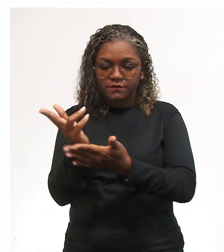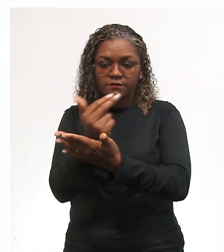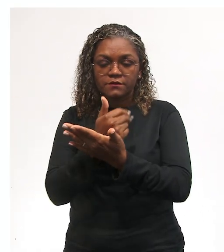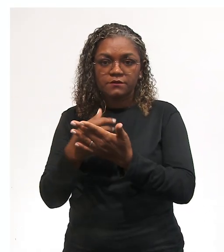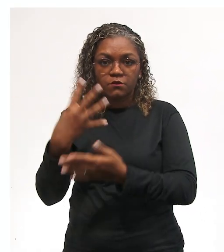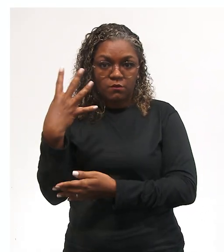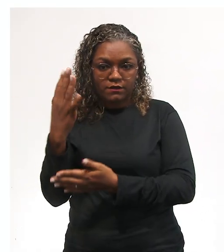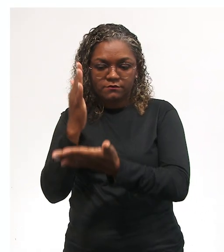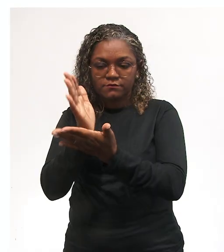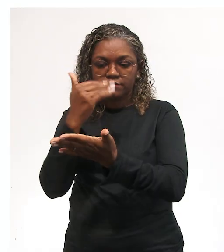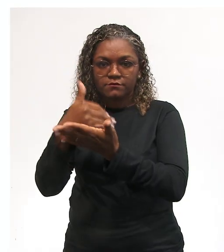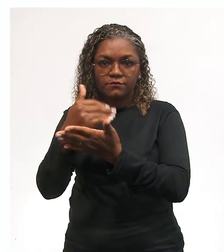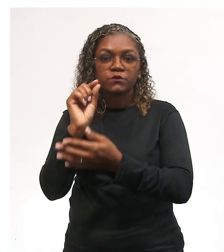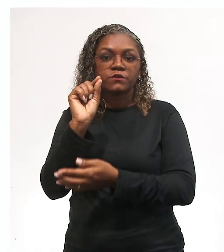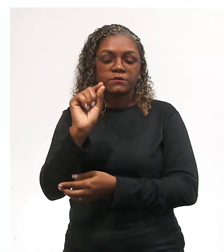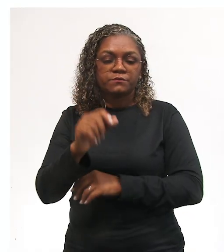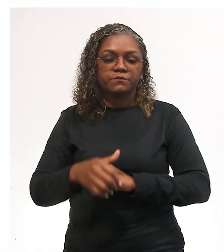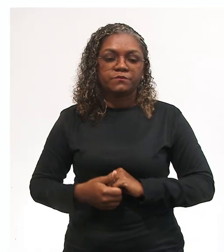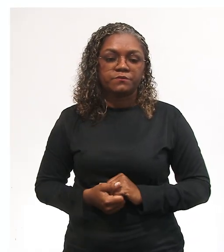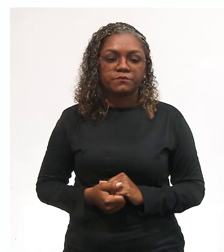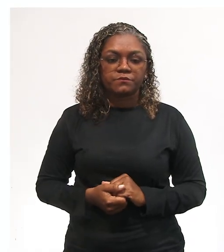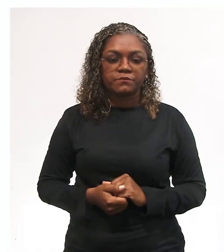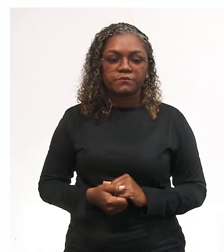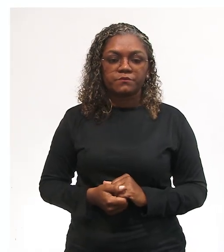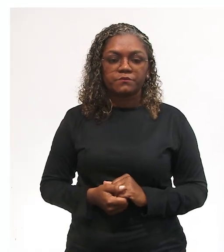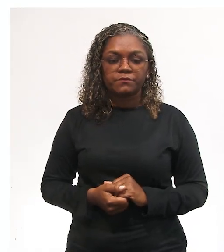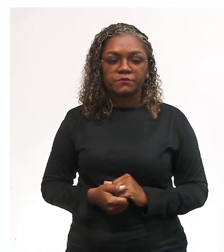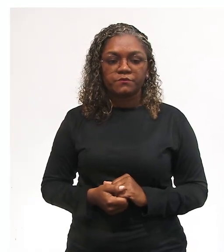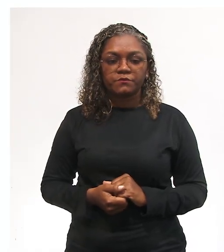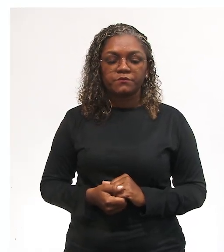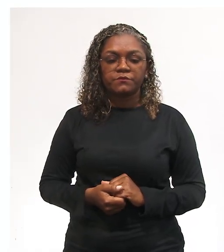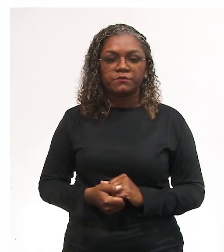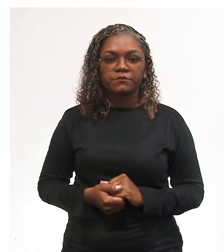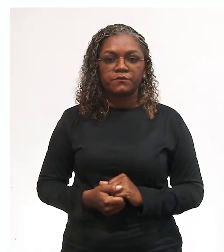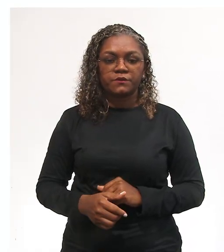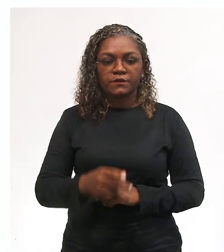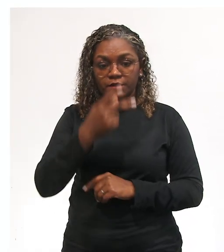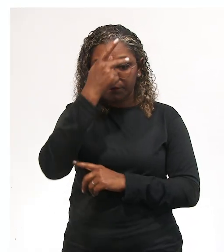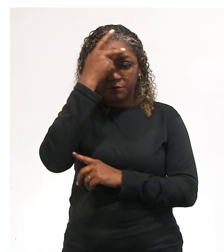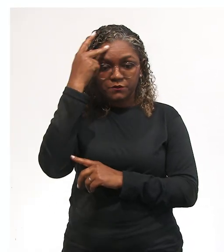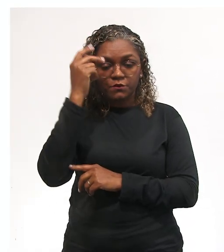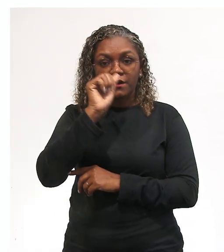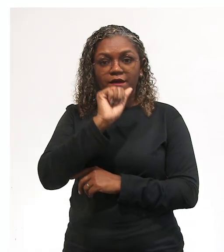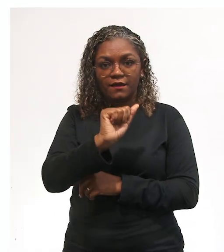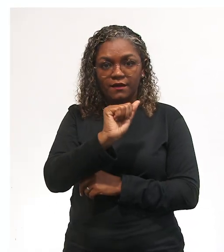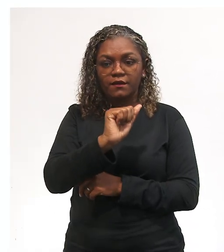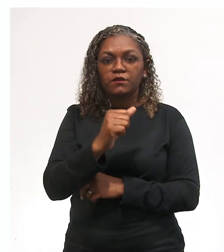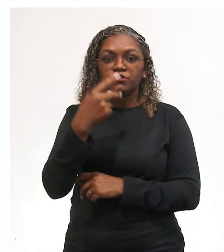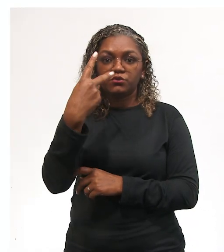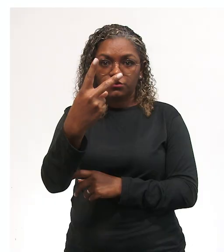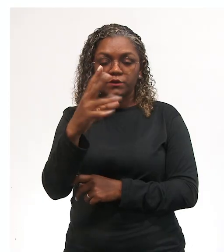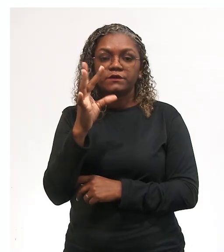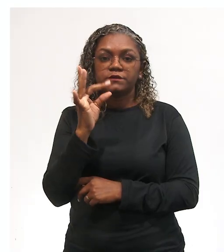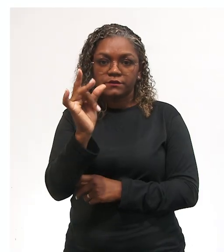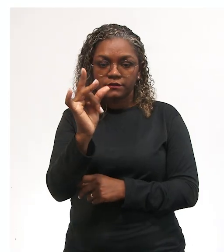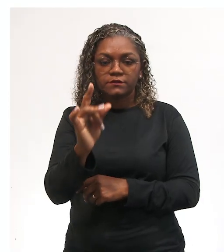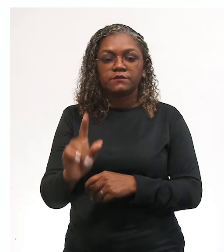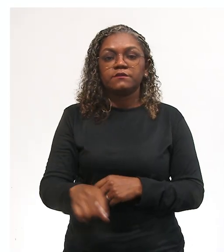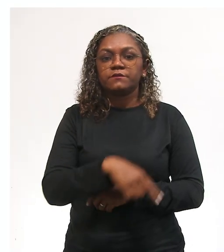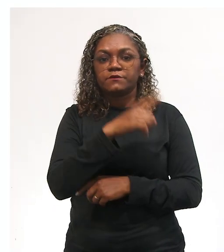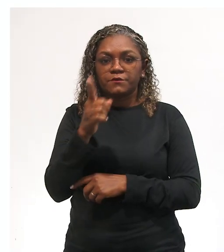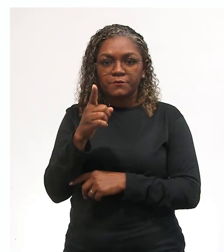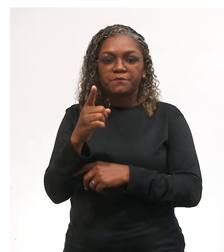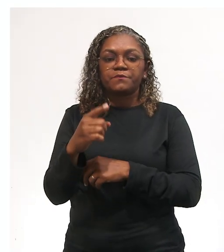exemplo, dizer que esses 2 pedaços aqui foram consumidos pela pessoa A e esses outros